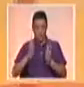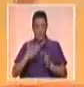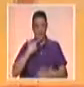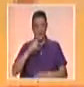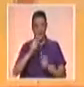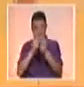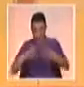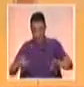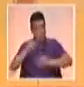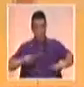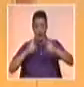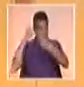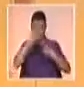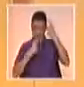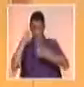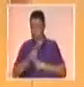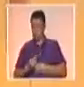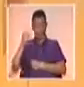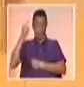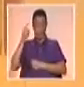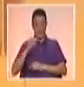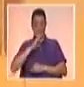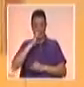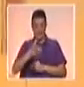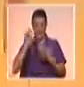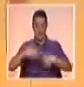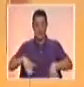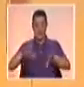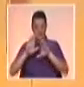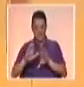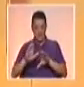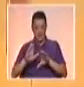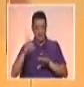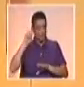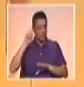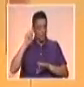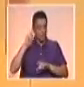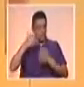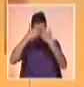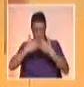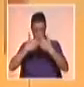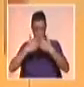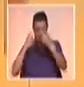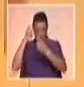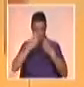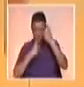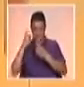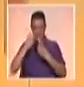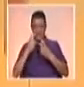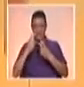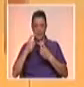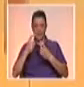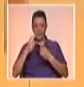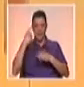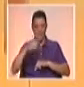não há pensamento. Mas hoje temos que dizer aqui outra vez para nos perceberem todos lá em casa, exatamente. Está bem? Portanto, sem dúvida que o pensamento precisa da